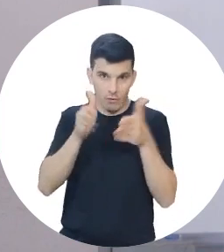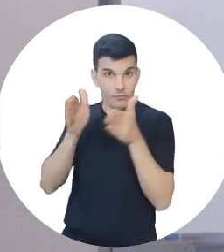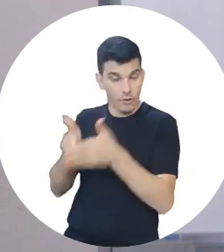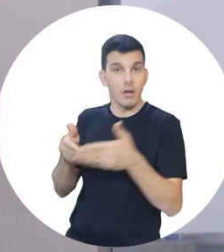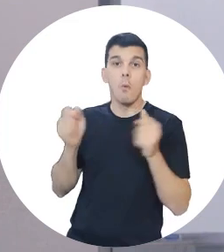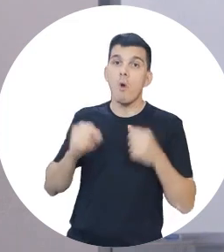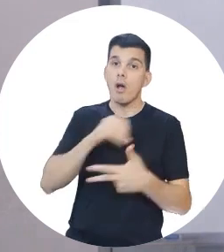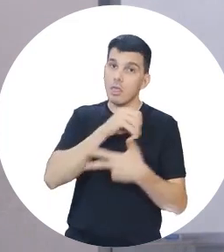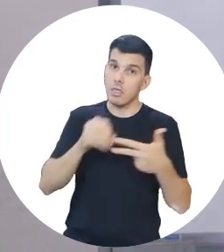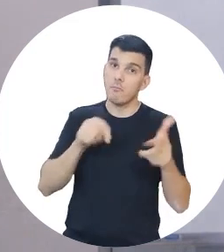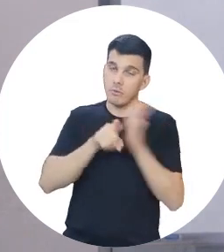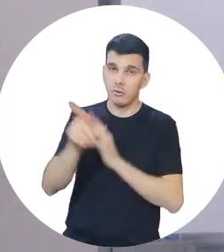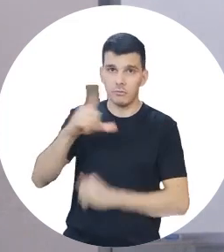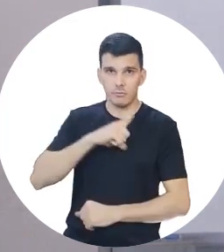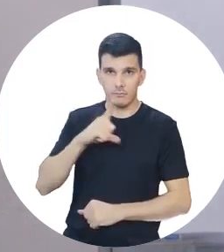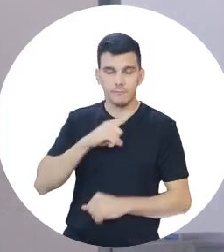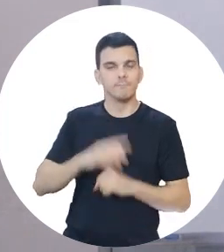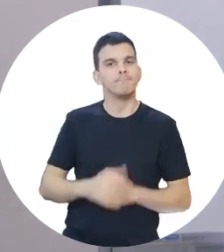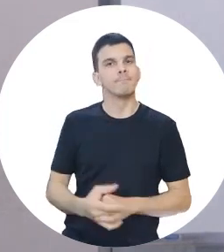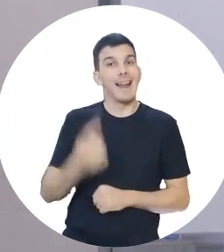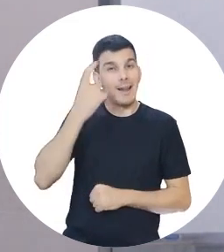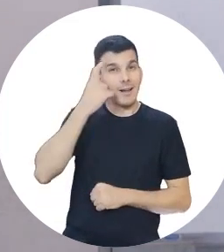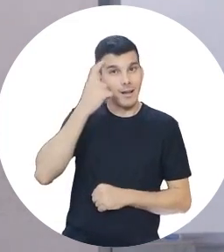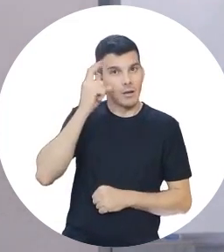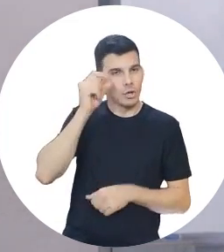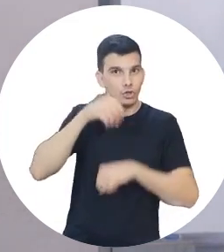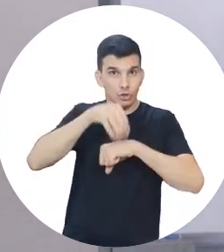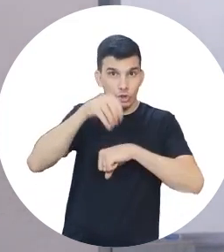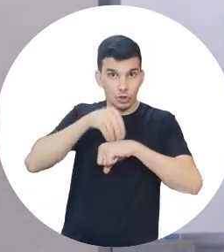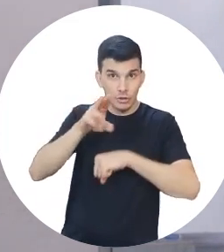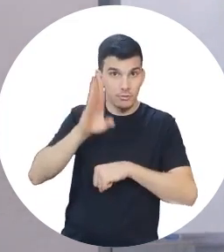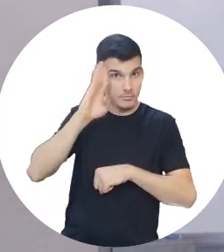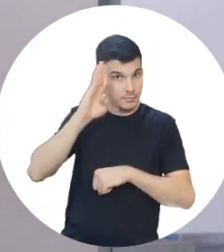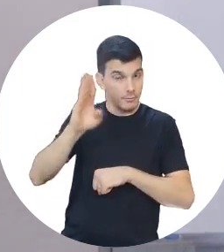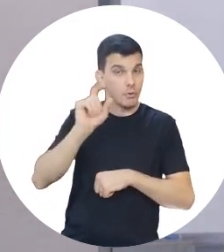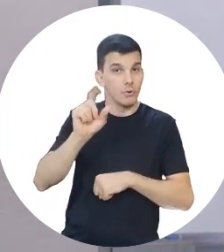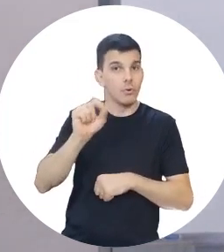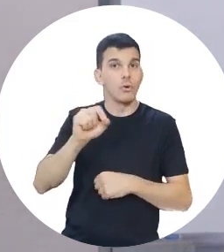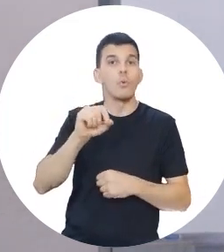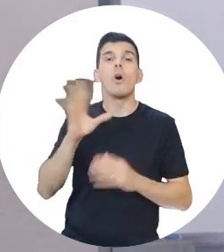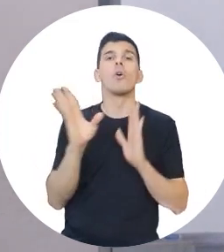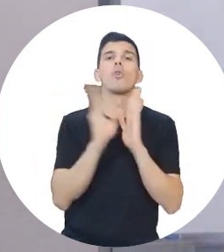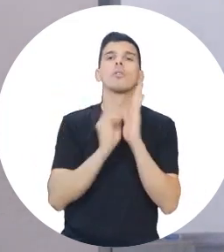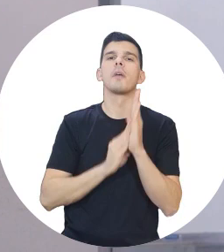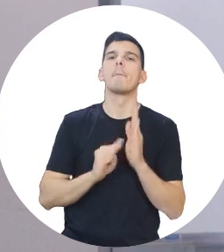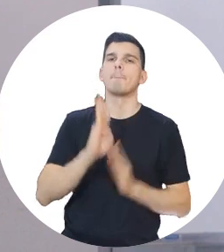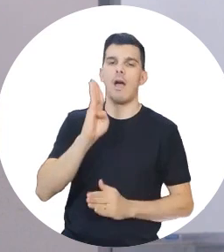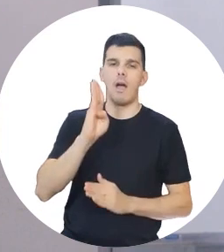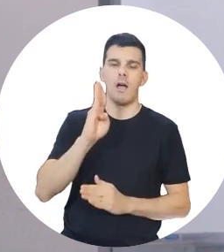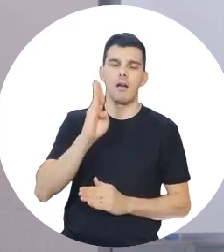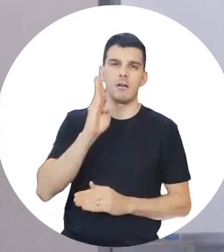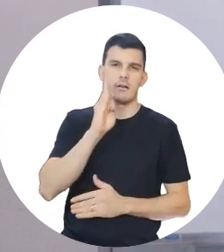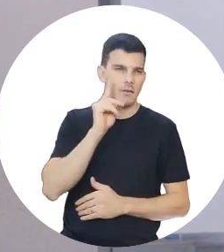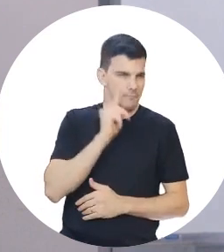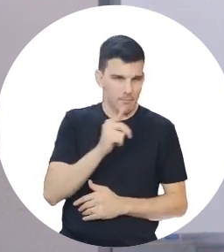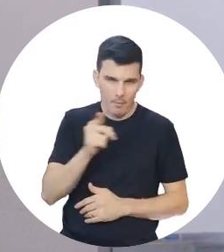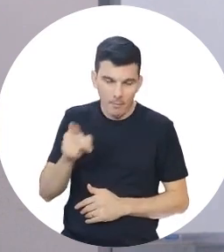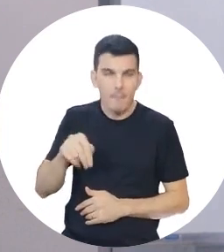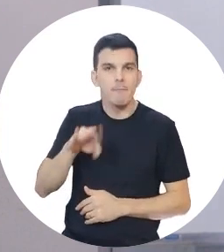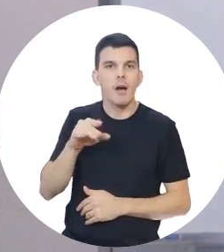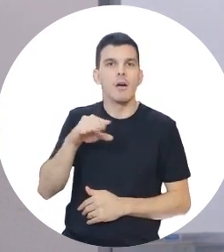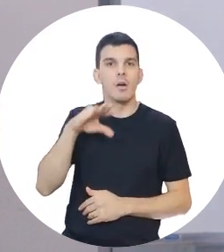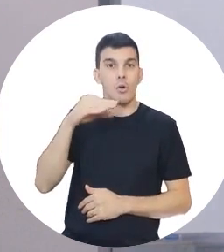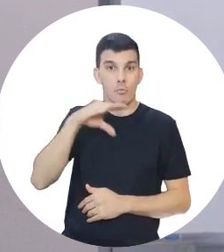específicas que podem cair no Enem. Levem em consideração as dicas, principalmente de quais conteúdos que mais caem.